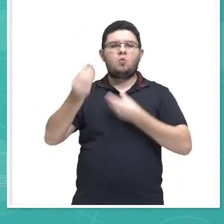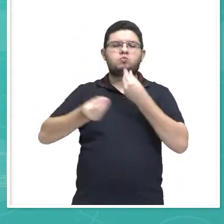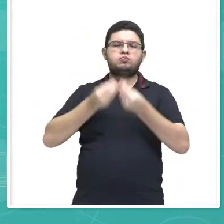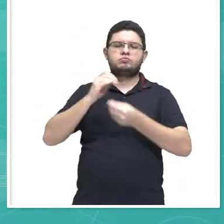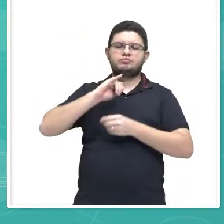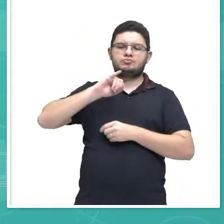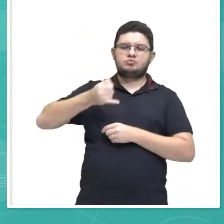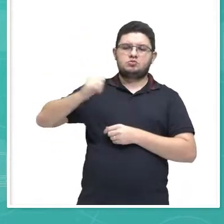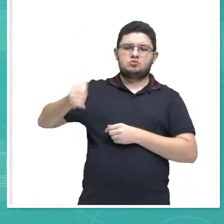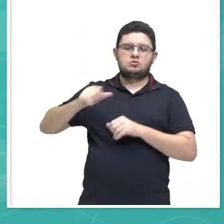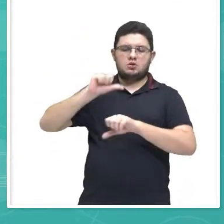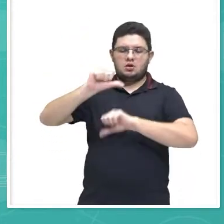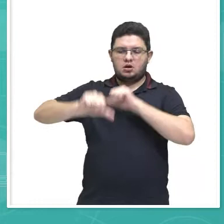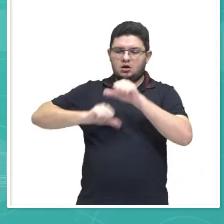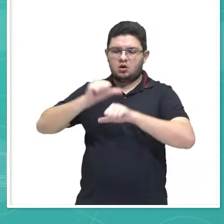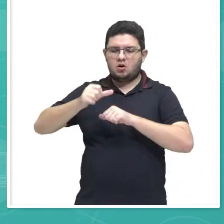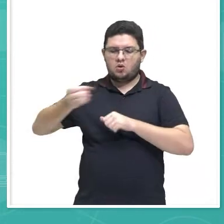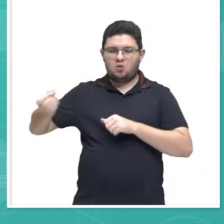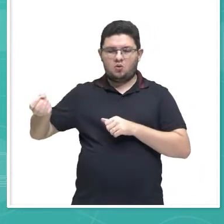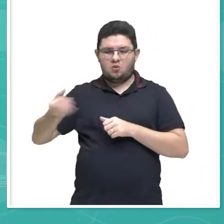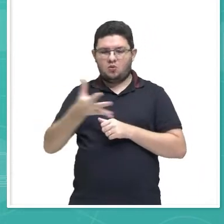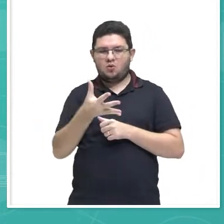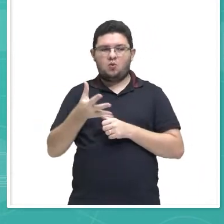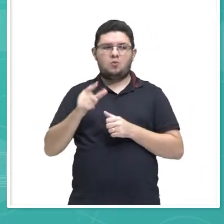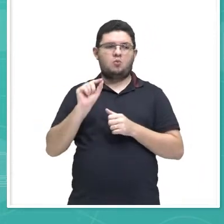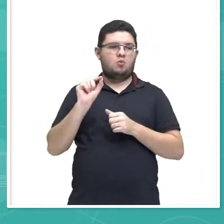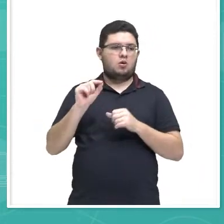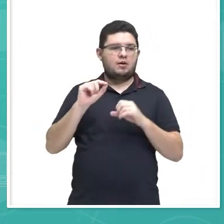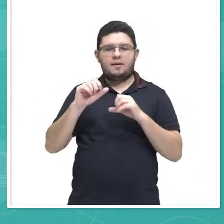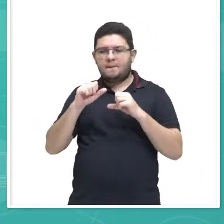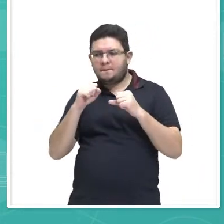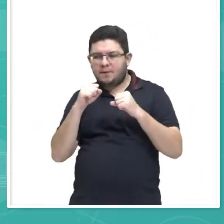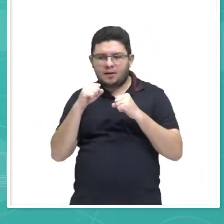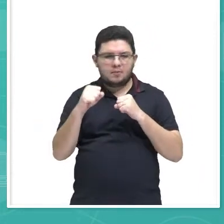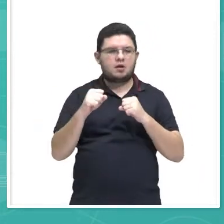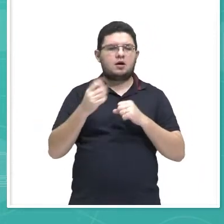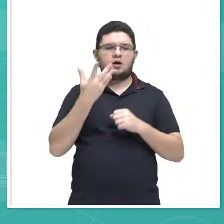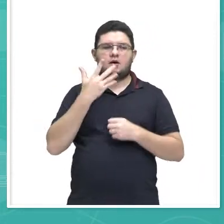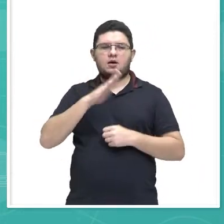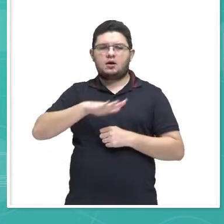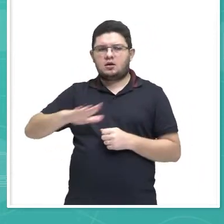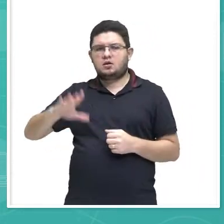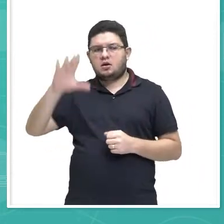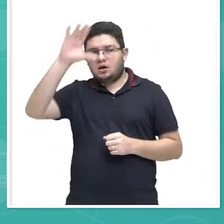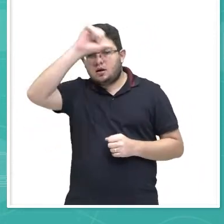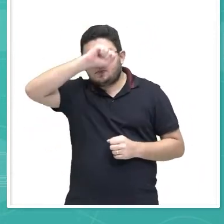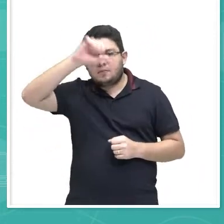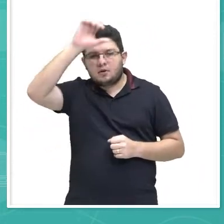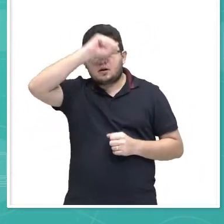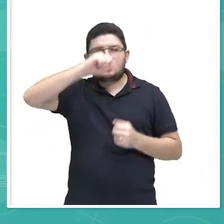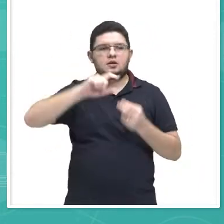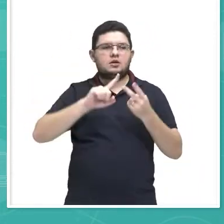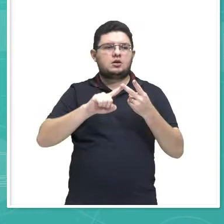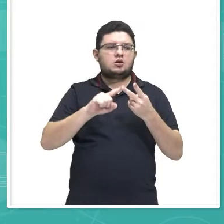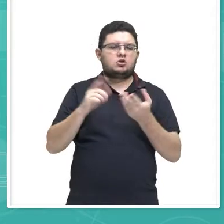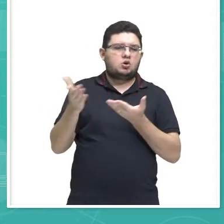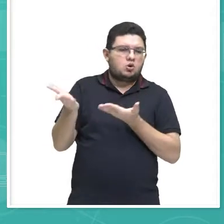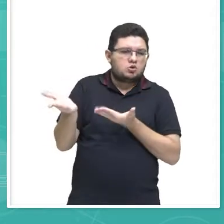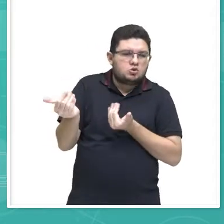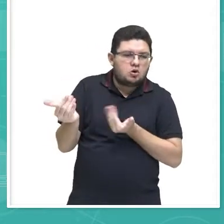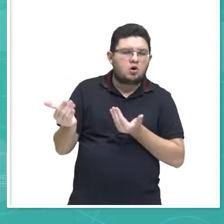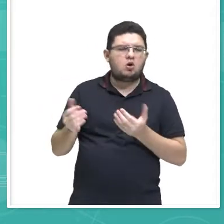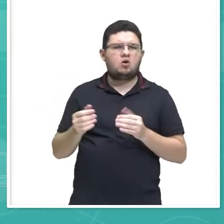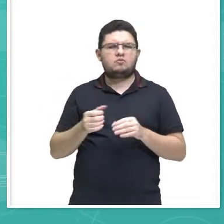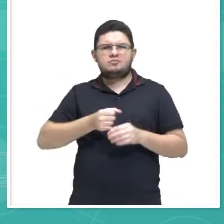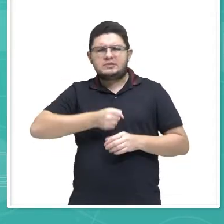se transformar numa arte marcial que as crianças possam aprender, os jovens, os idosos,